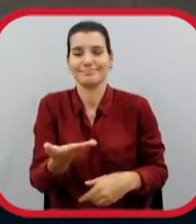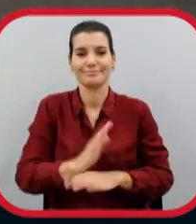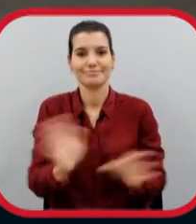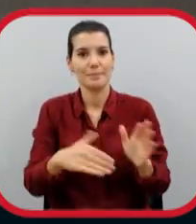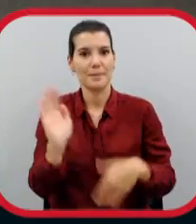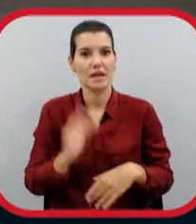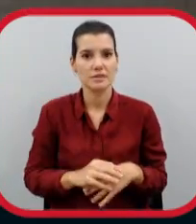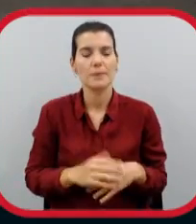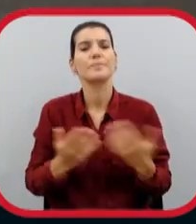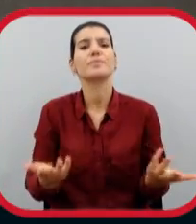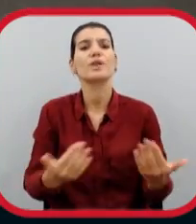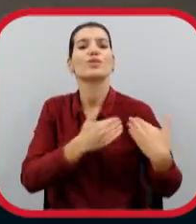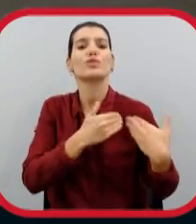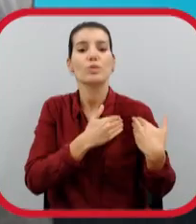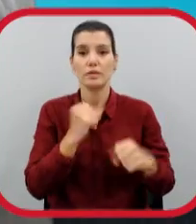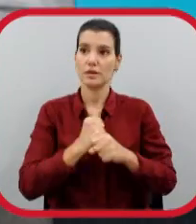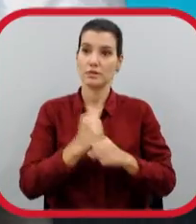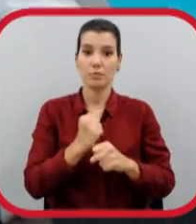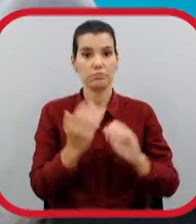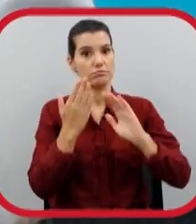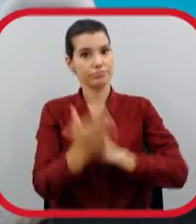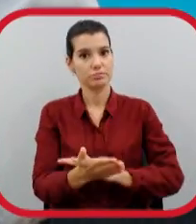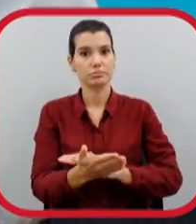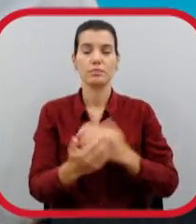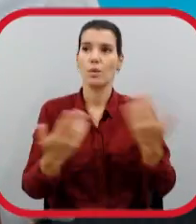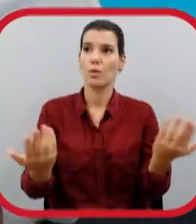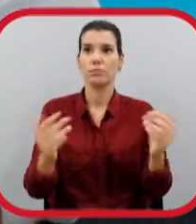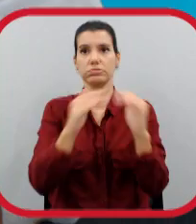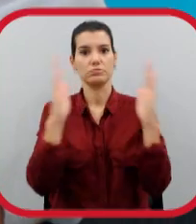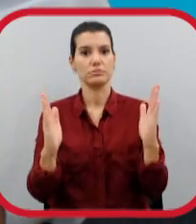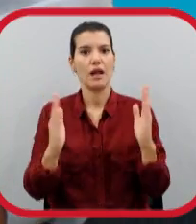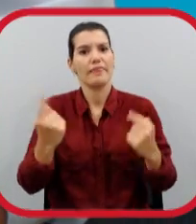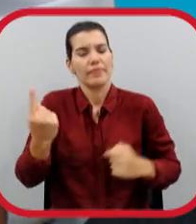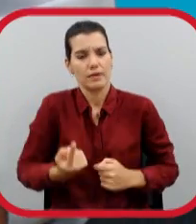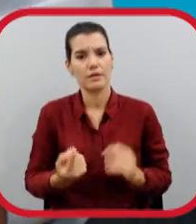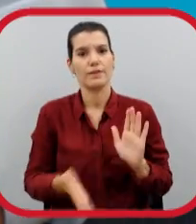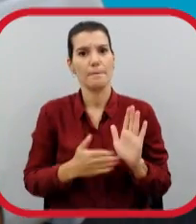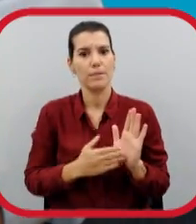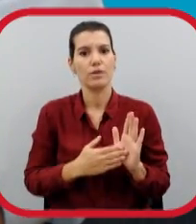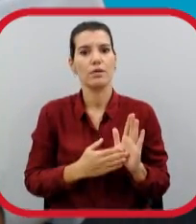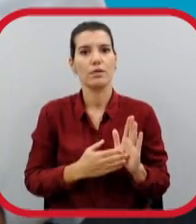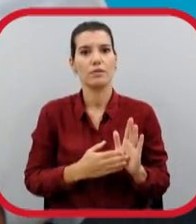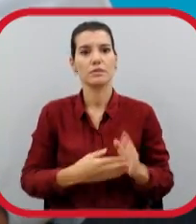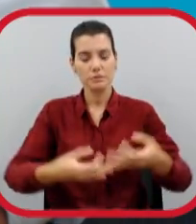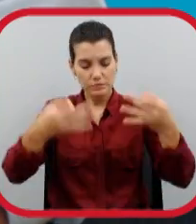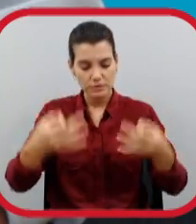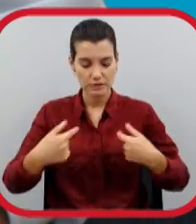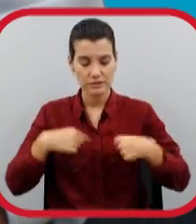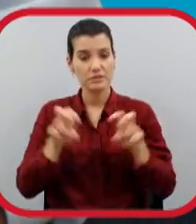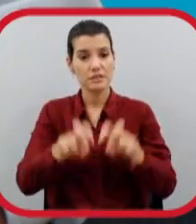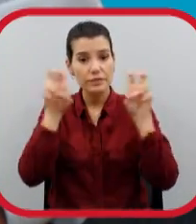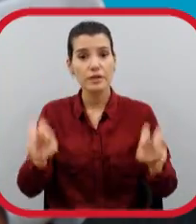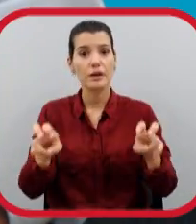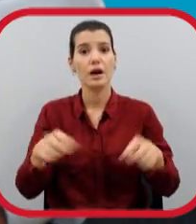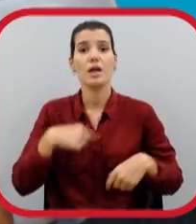é, não se exige, à partida, que o responsável que vai para um determinado pelour numa determinada organização tem que